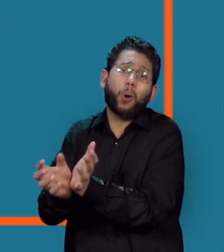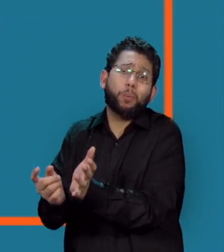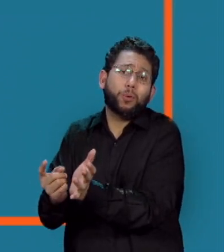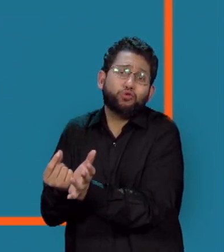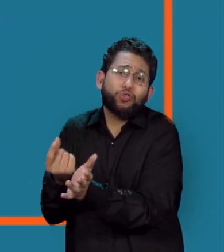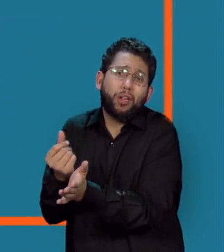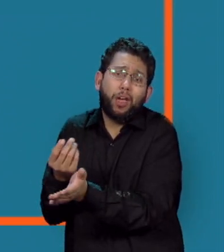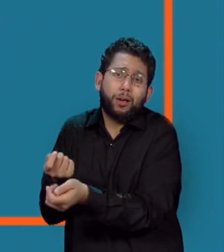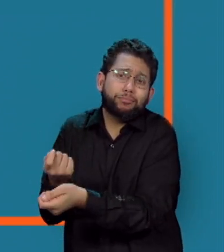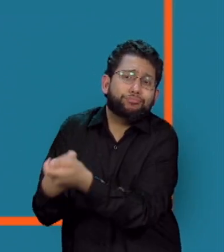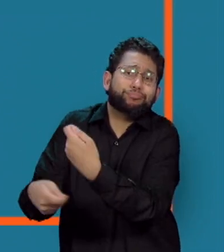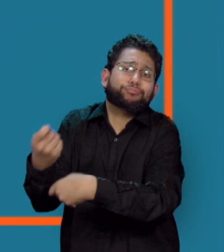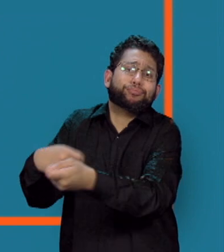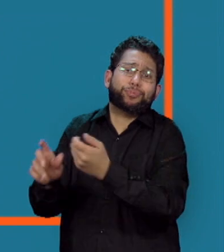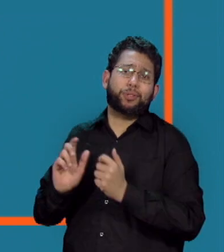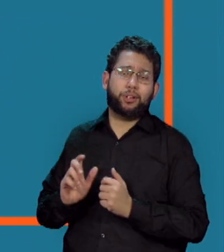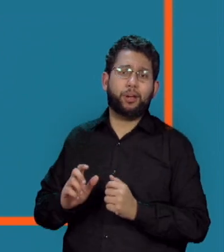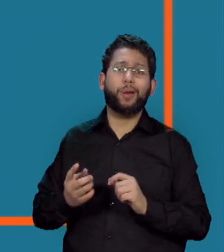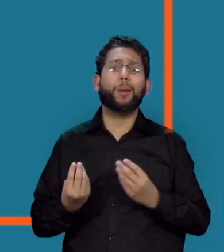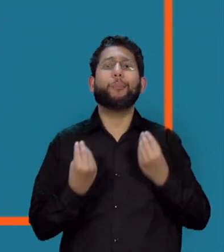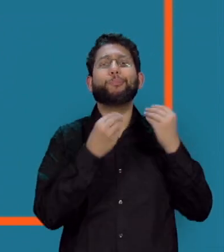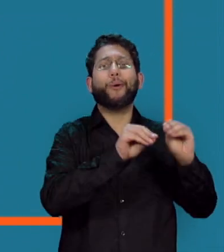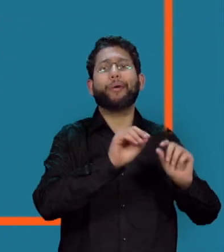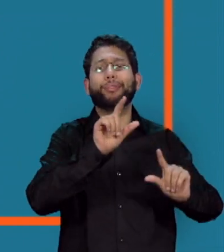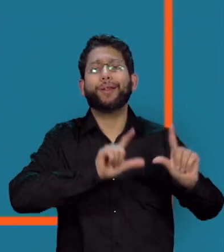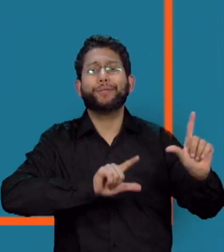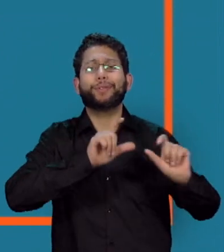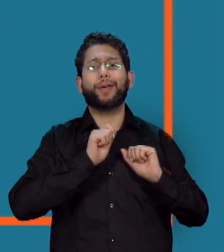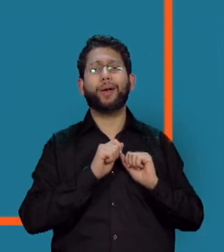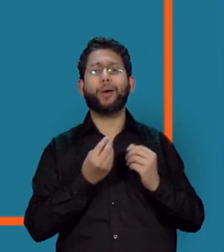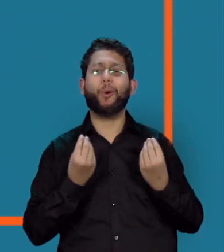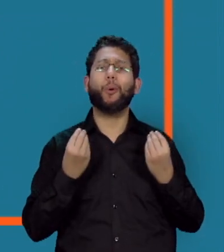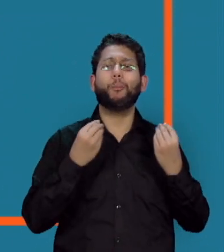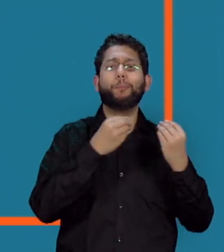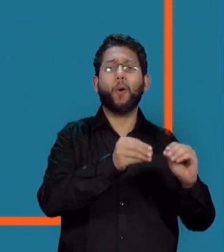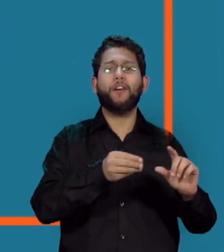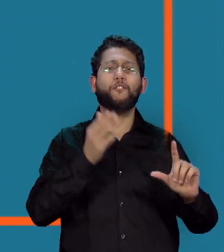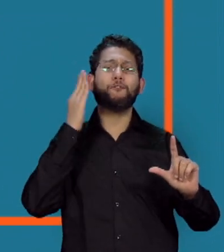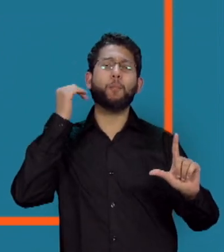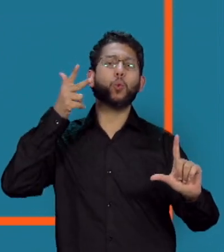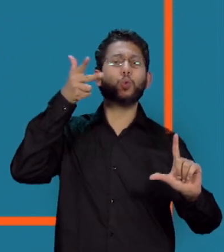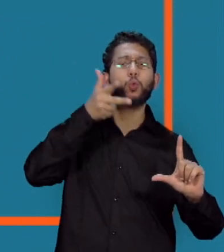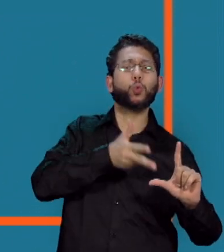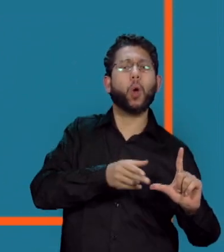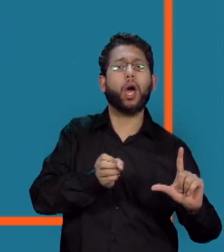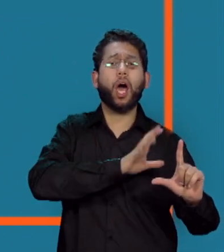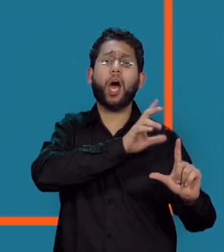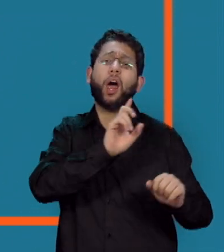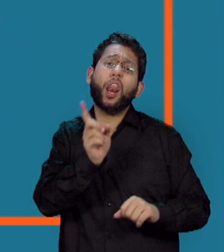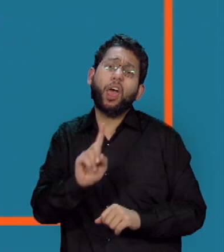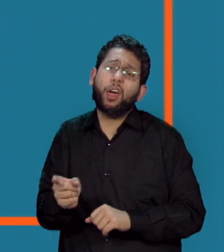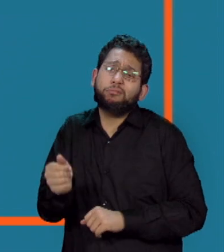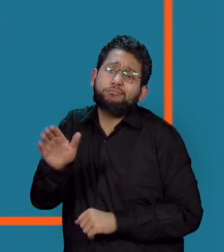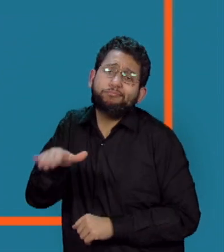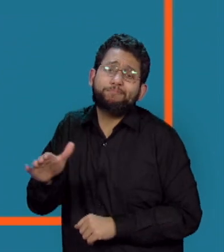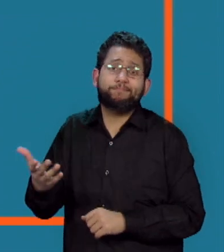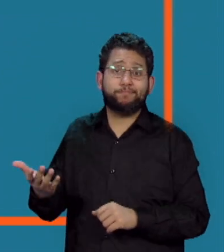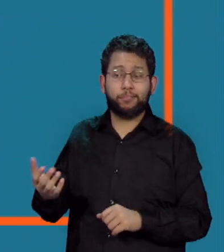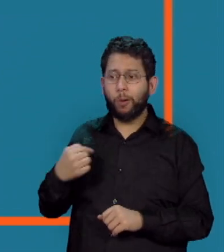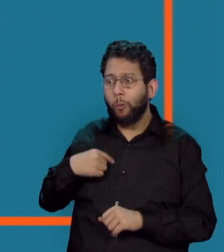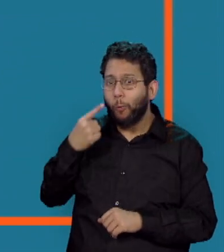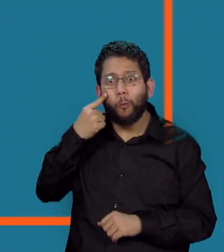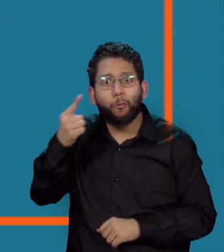De frente, lábios grossos de batom vermelho. Ou fora dos grandes estúdios, né? E eu pude ver um pouco